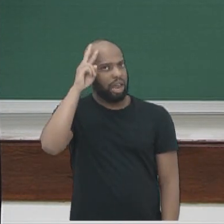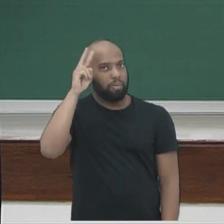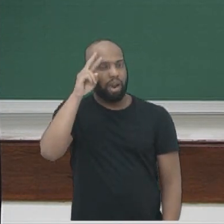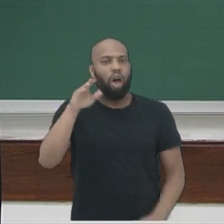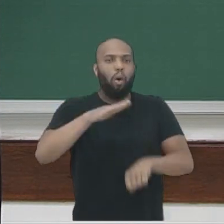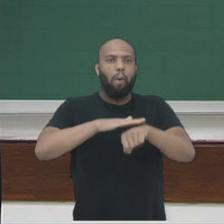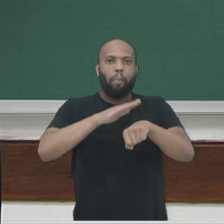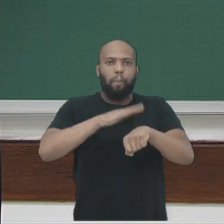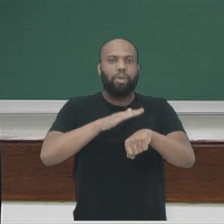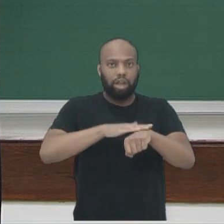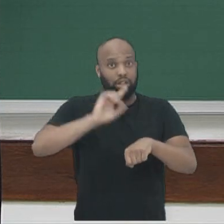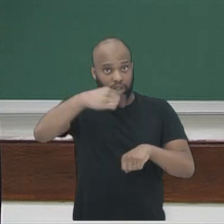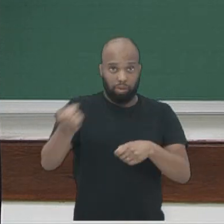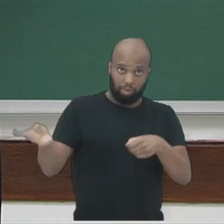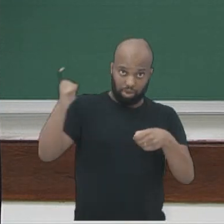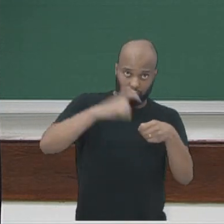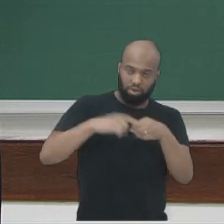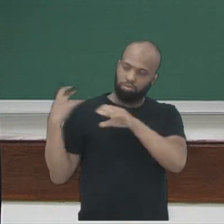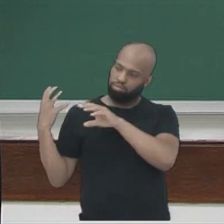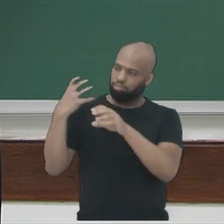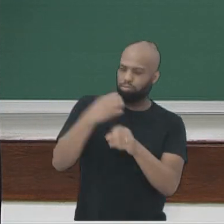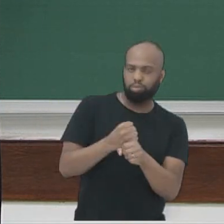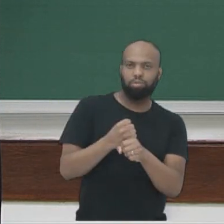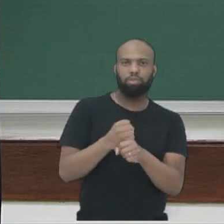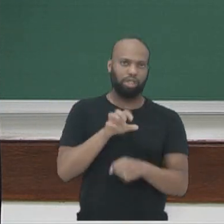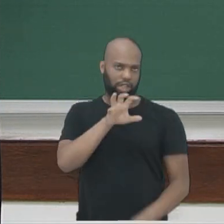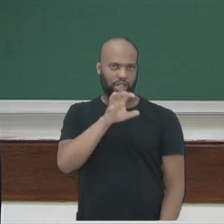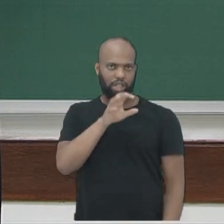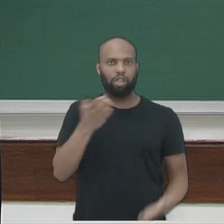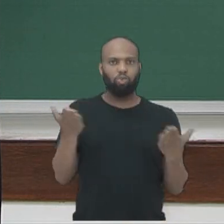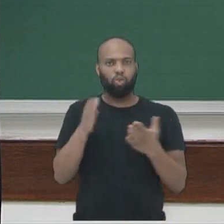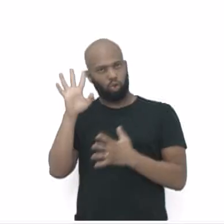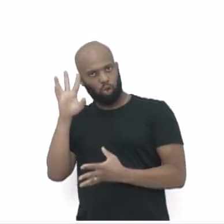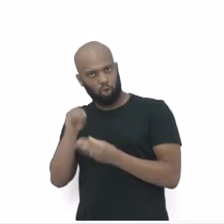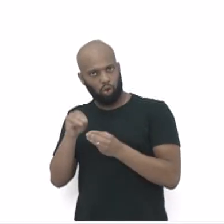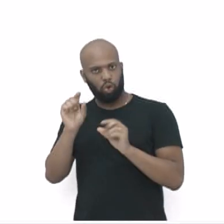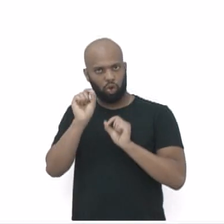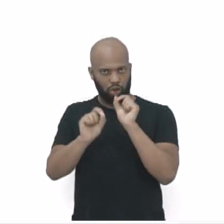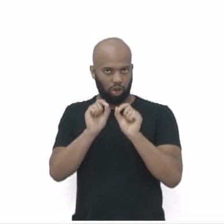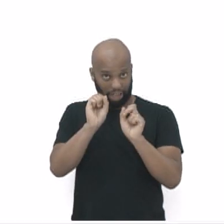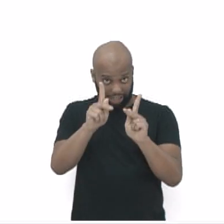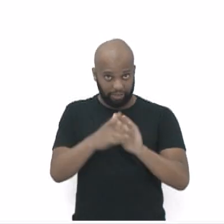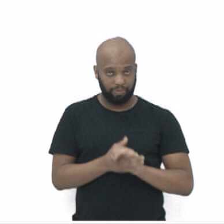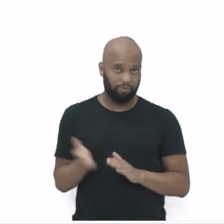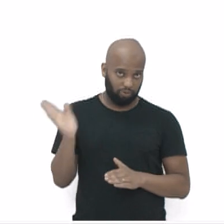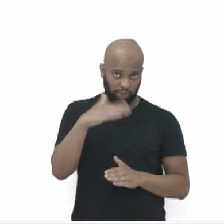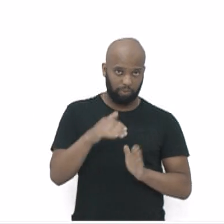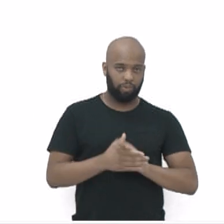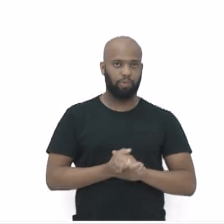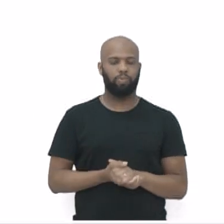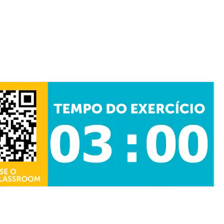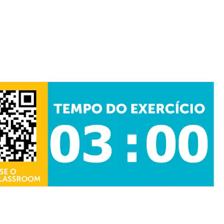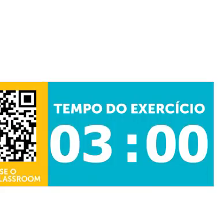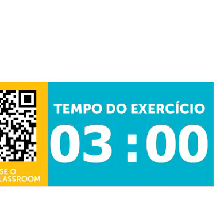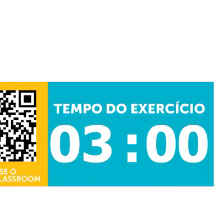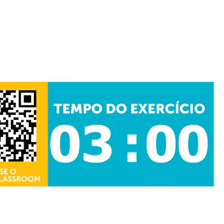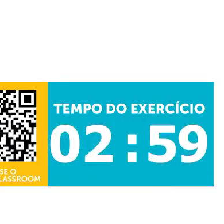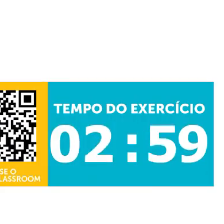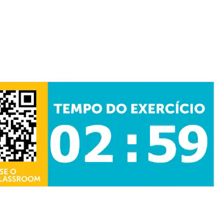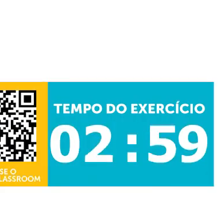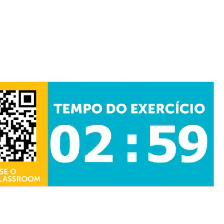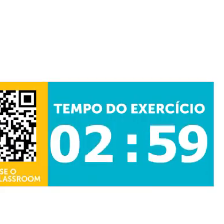desfecho, desenlace ou epílogo, a conclusão é a parte da narração em que se resolvem os conflitos. O conflito, veja, você tem